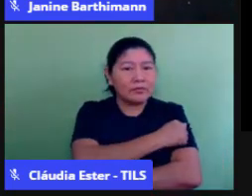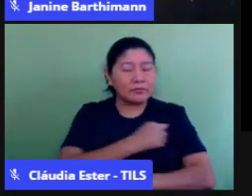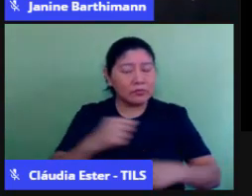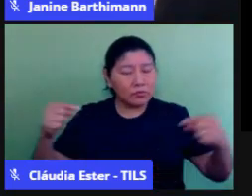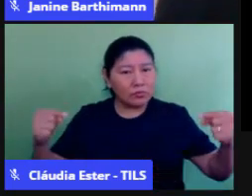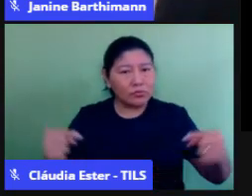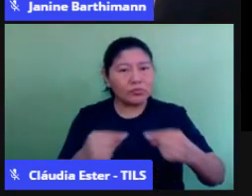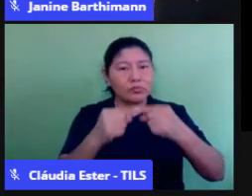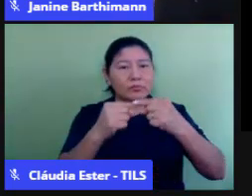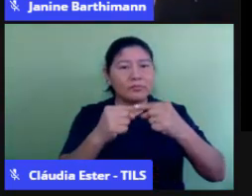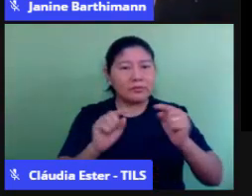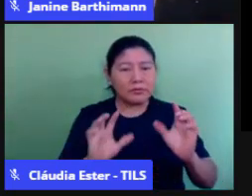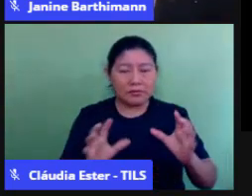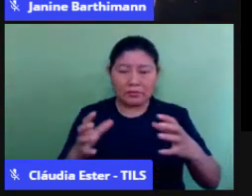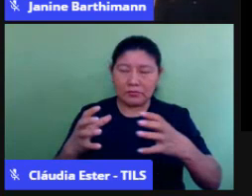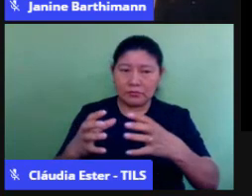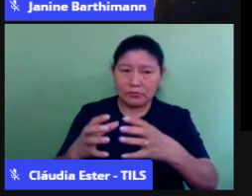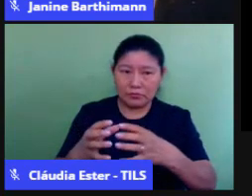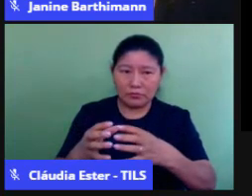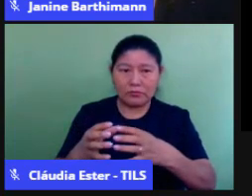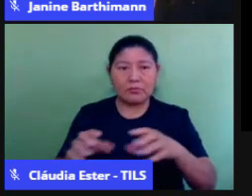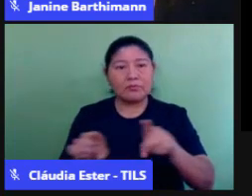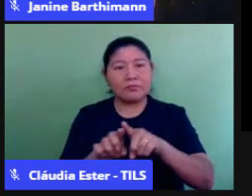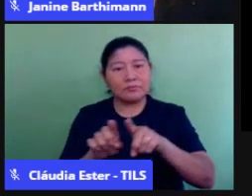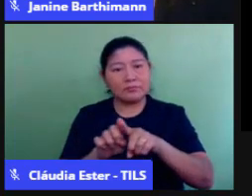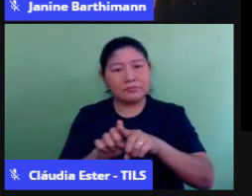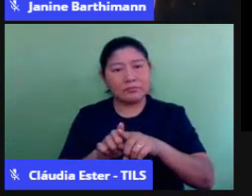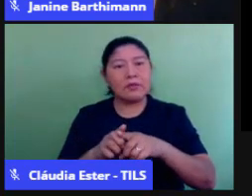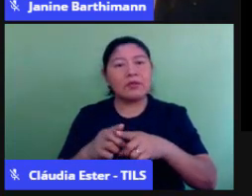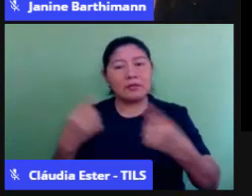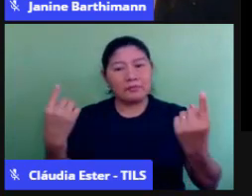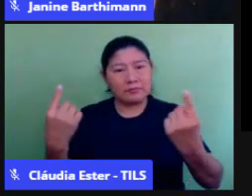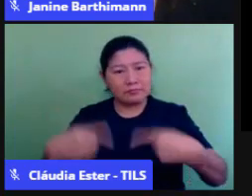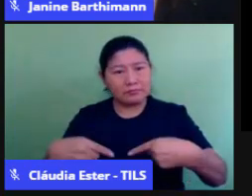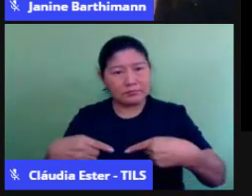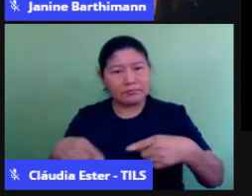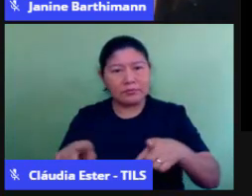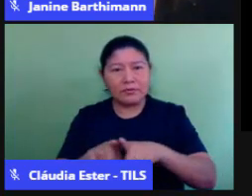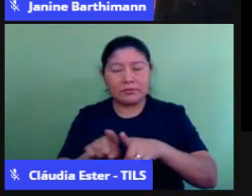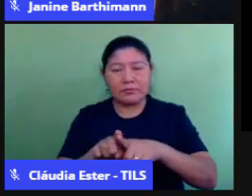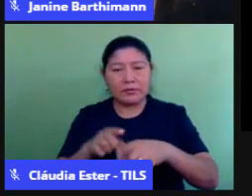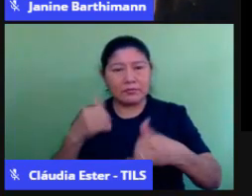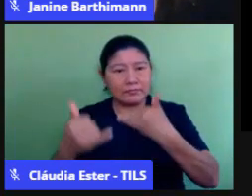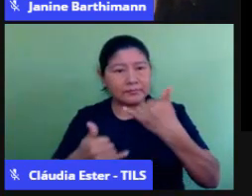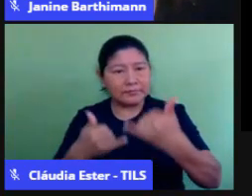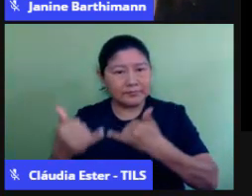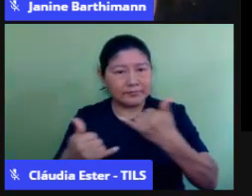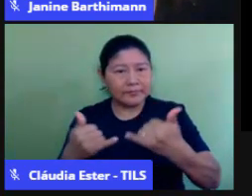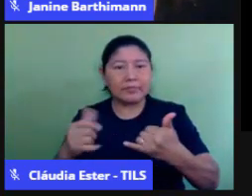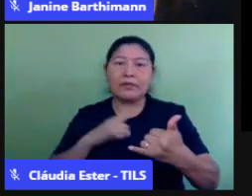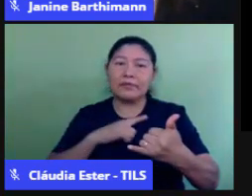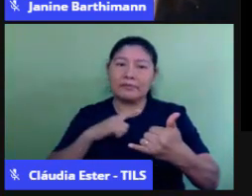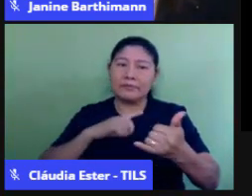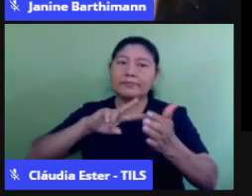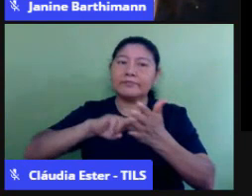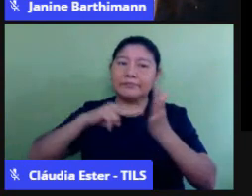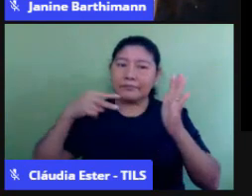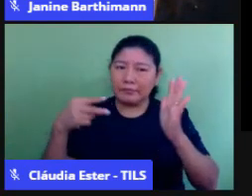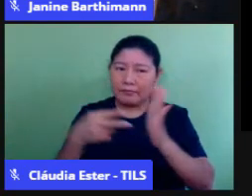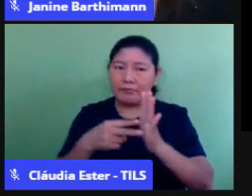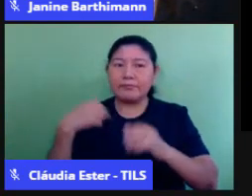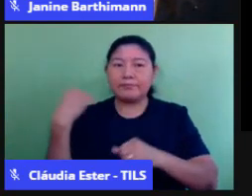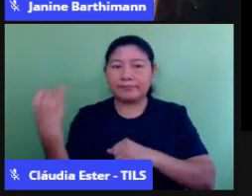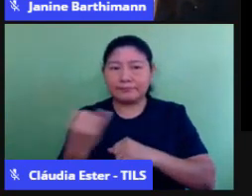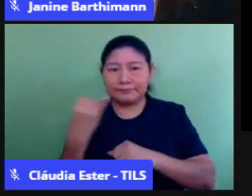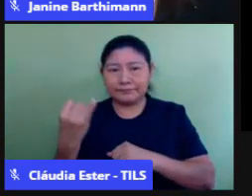ativas grupais, desafios, projetos, jogos significativos. Sem disciplinas, com integração